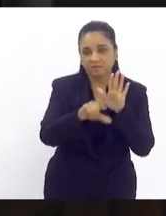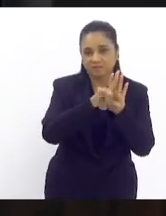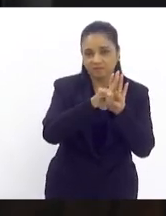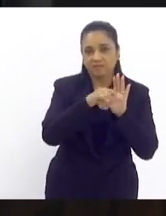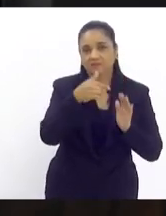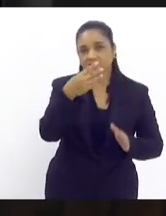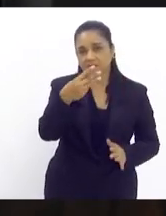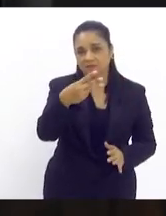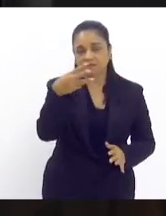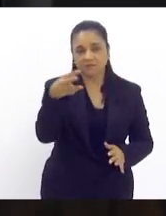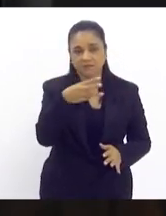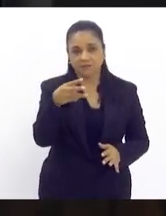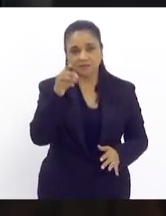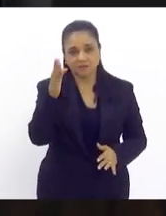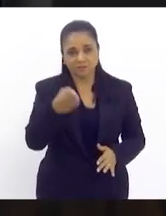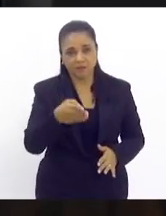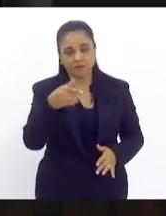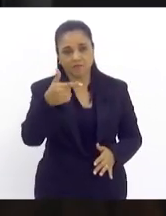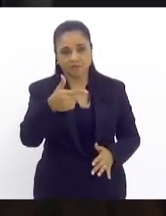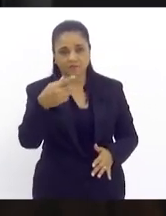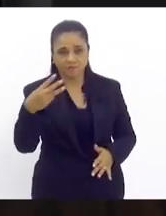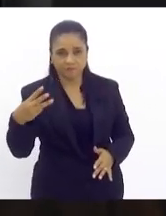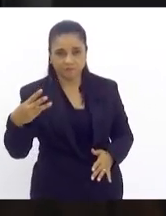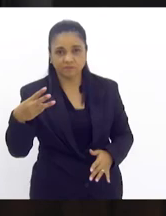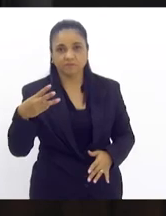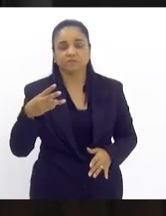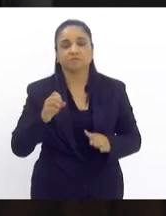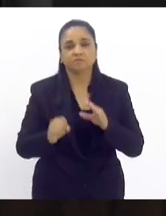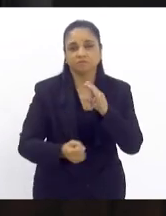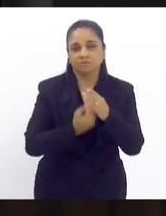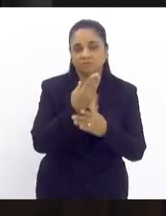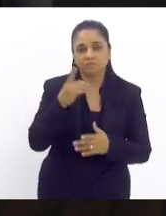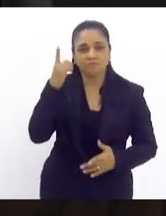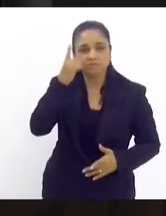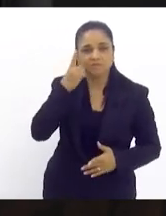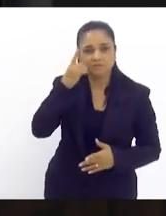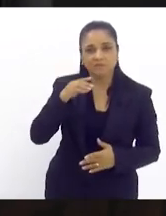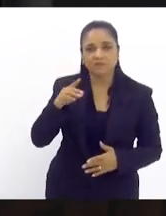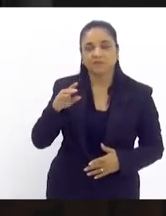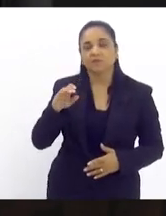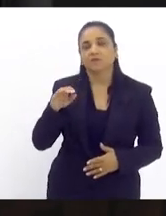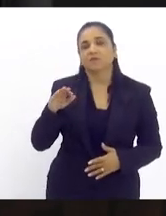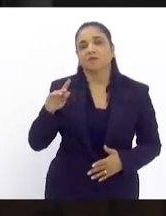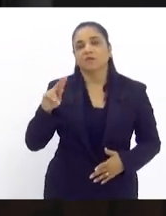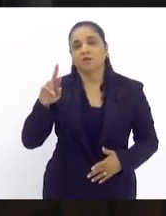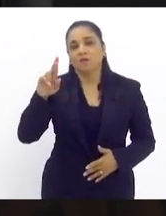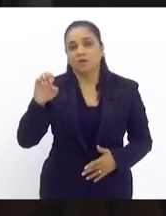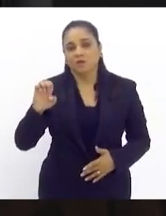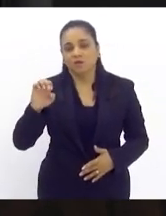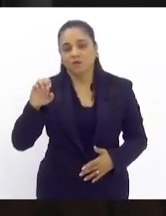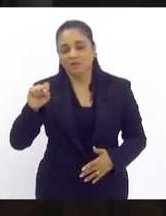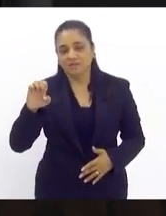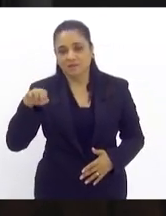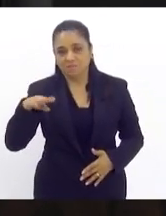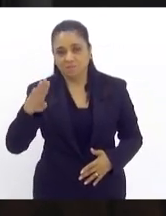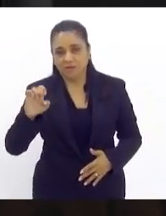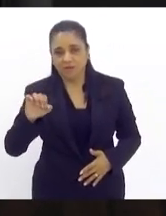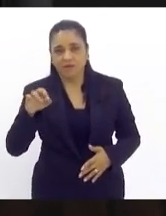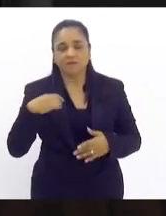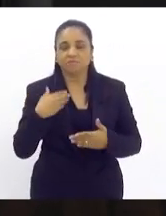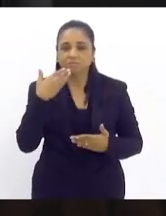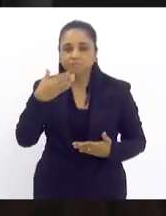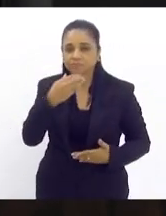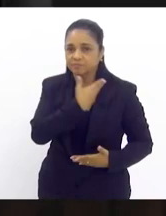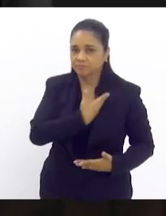número 33 de 2023, de autoria do deputado Rosenberg Reis, que solicita ao excelentíssimo senhor governador do Estado do Rio de